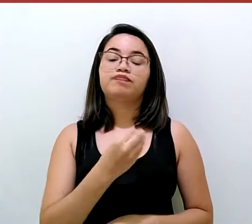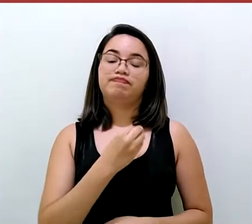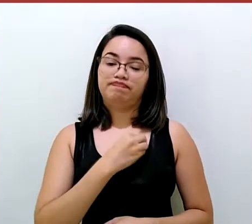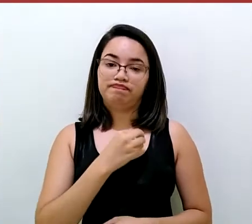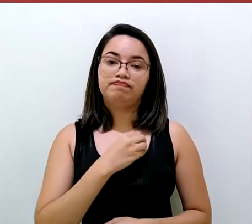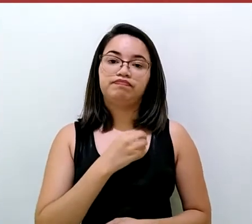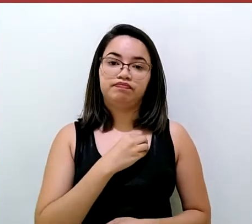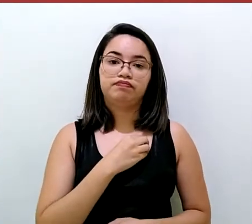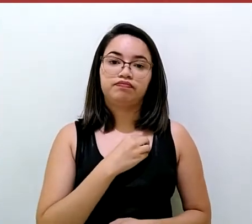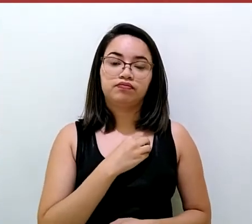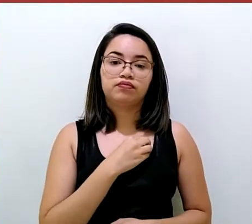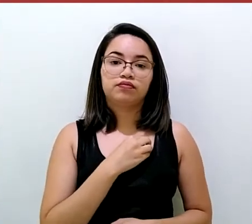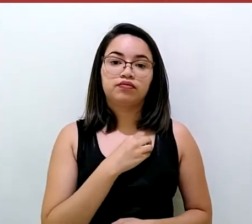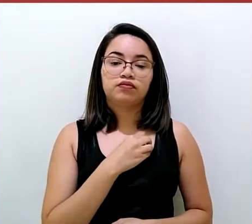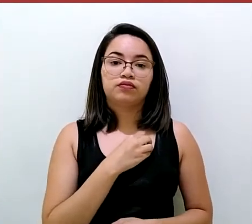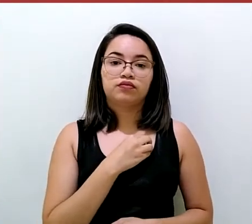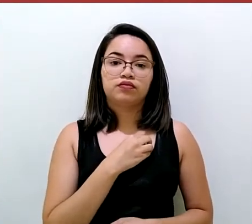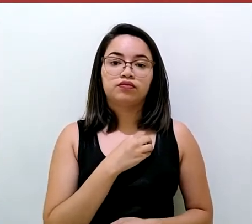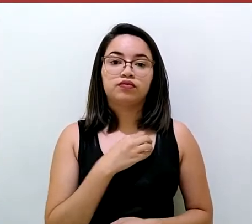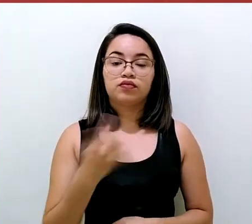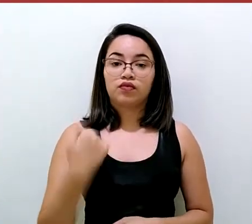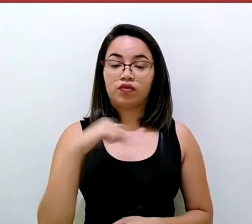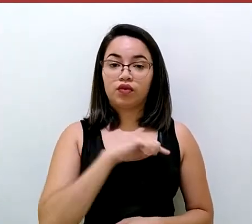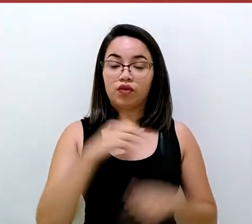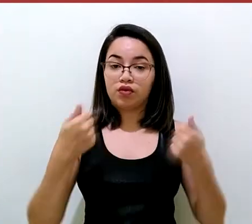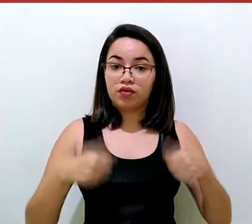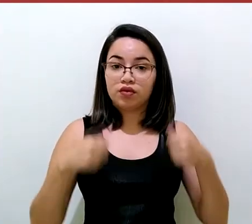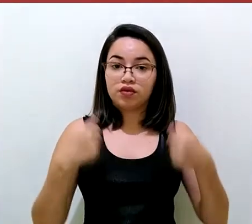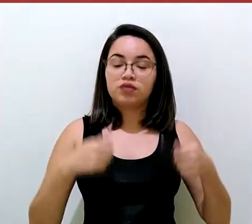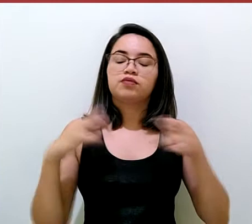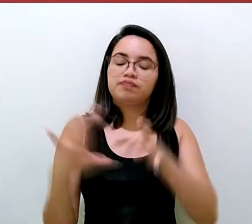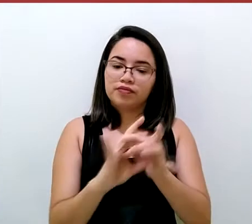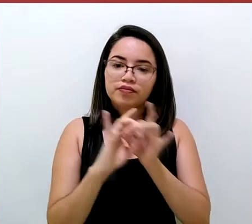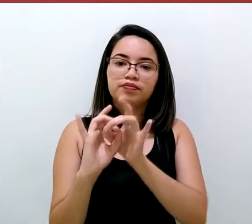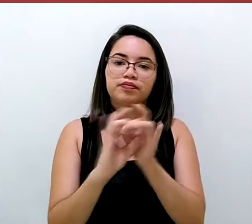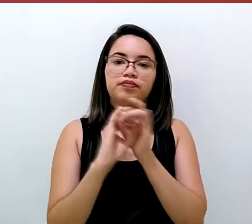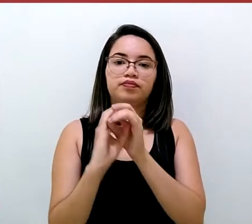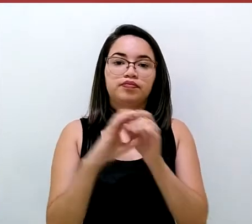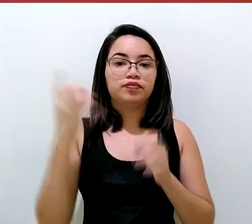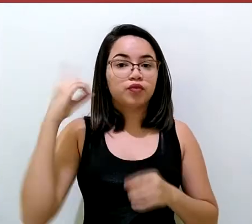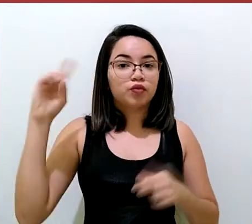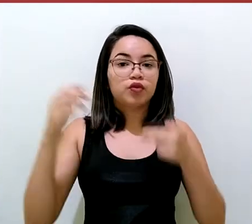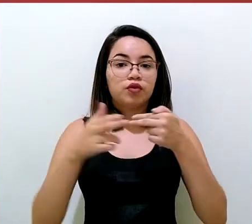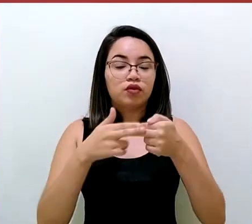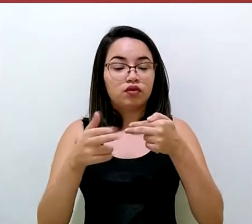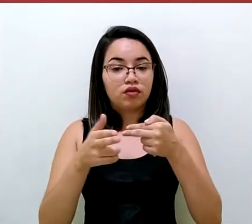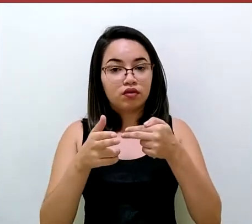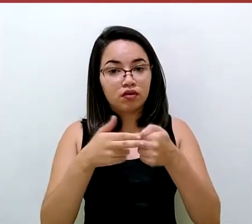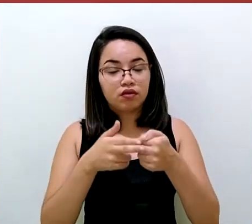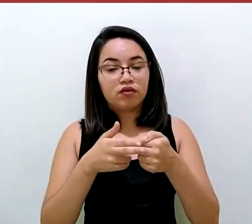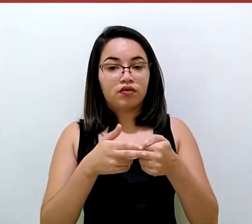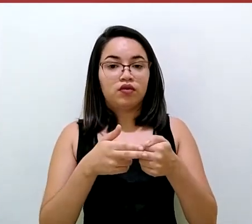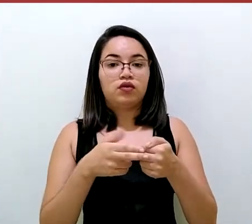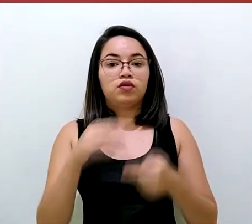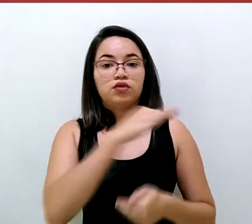somos pecadores, que nós precisamos nos reconciliar com Deus através da morte